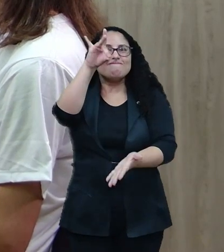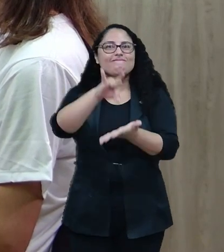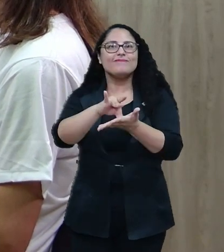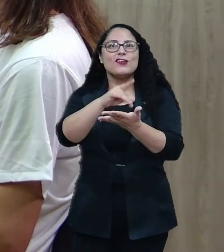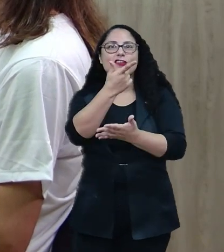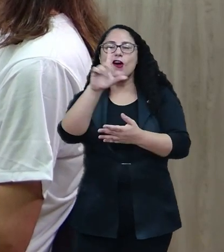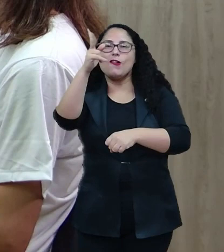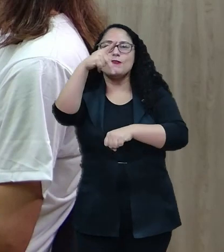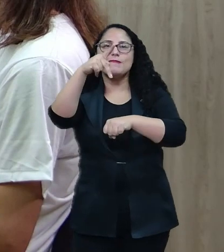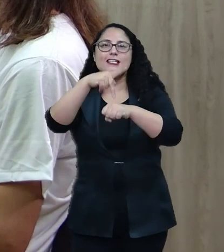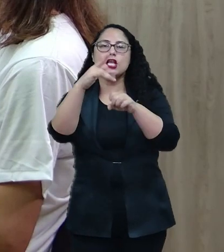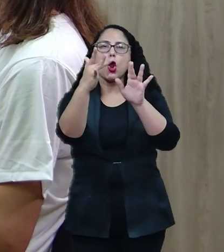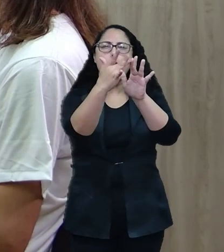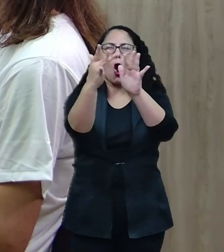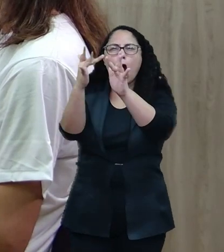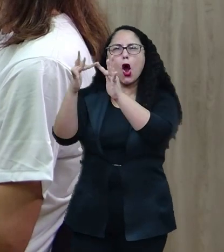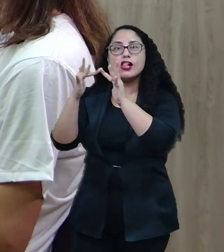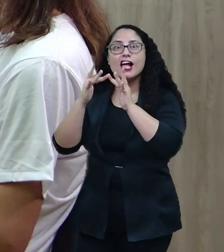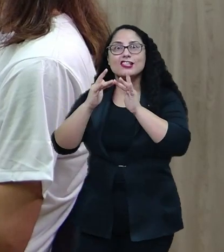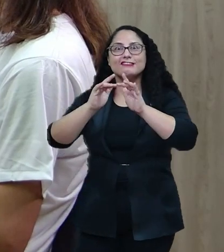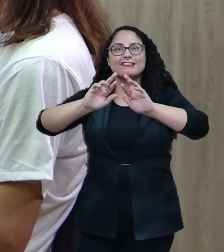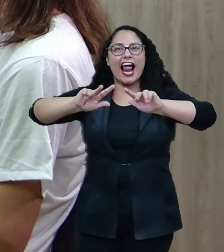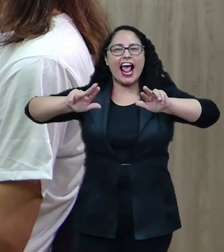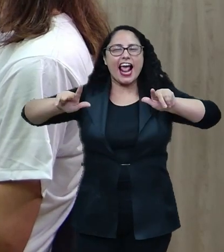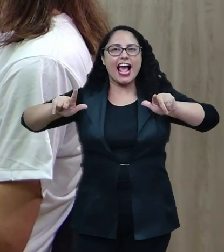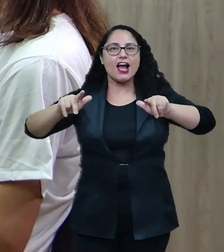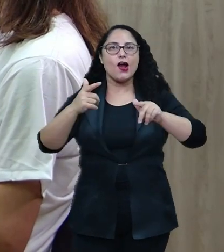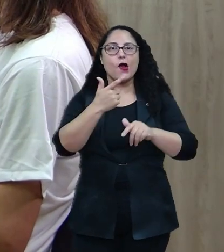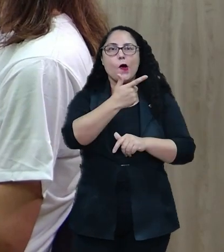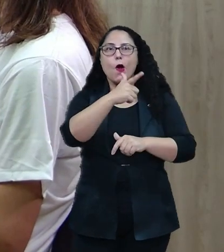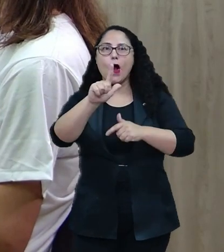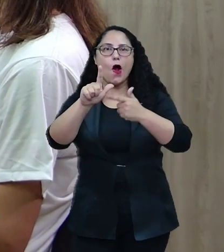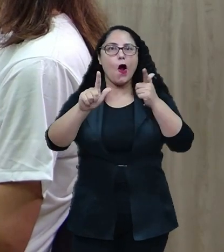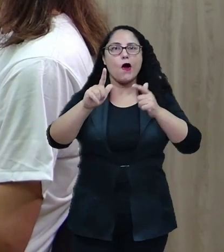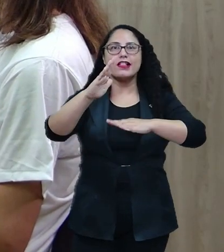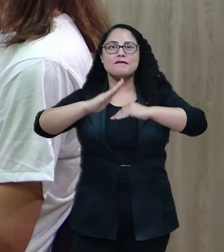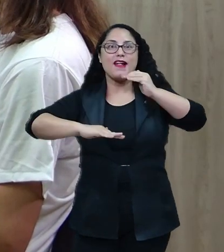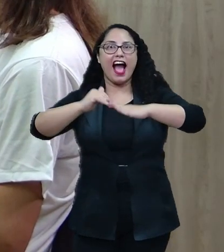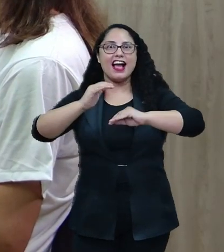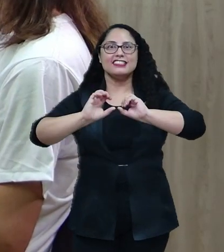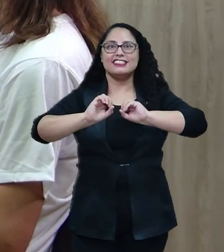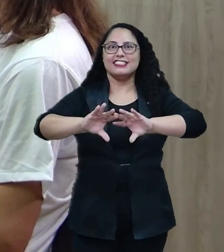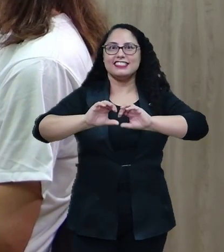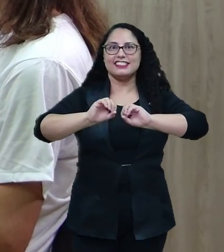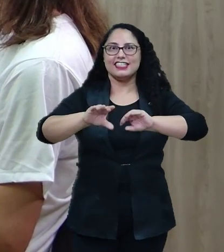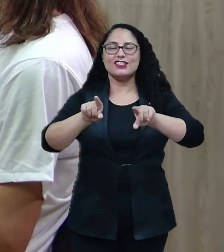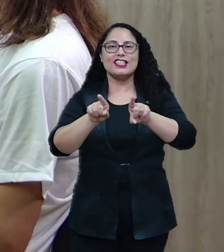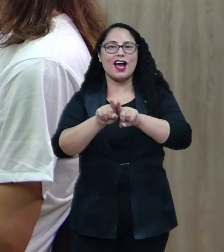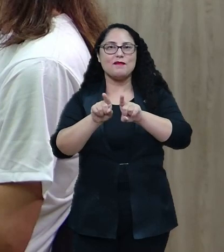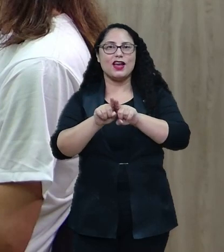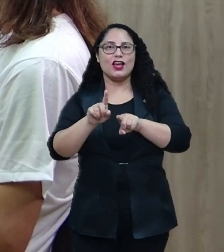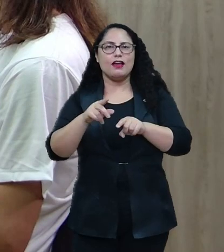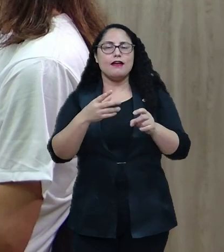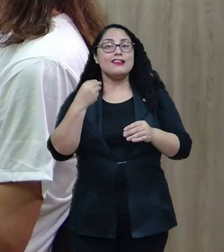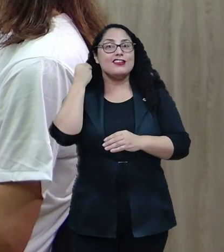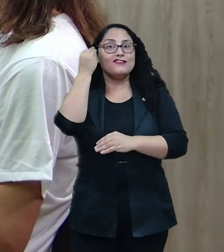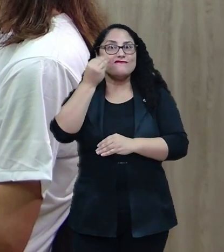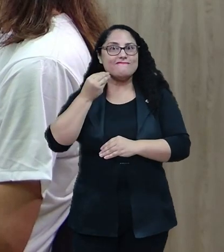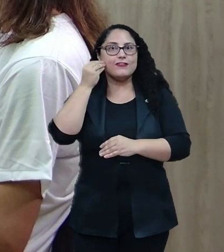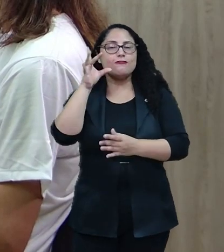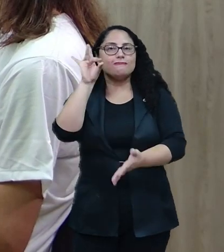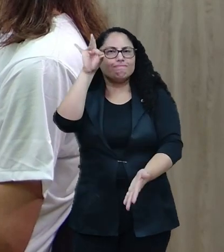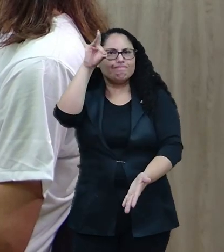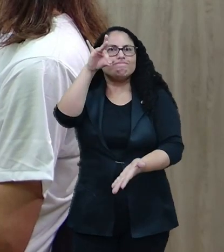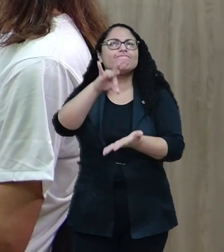em outro país, tendo contato com outras coisas, né, com outras práticas de ensino, e a gente vivenciou de